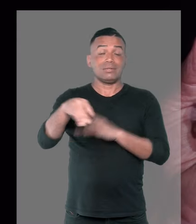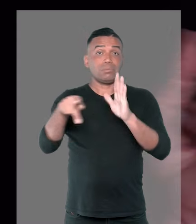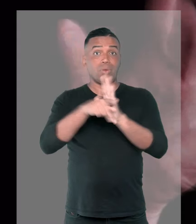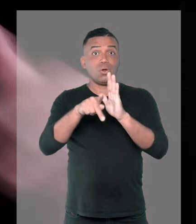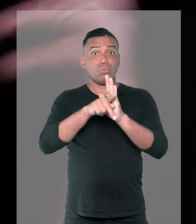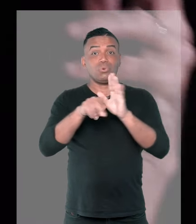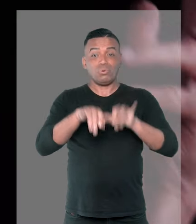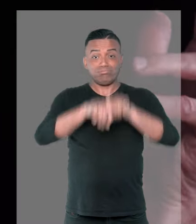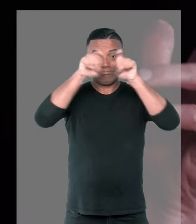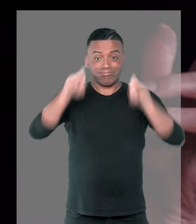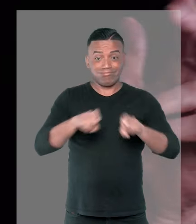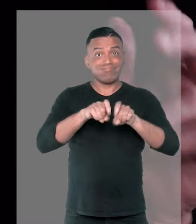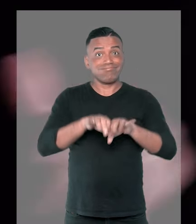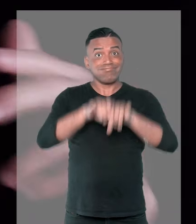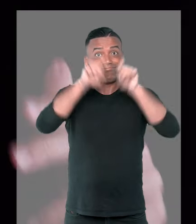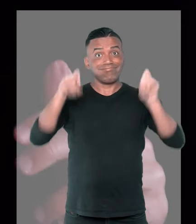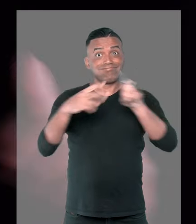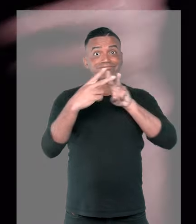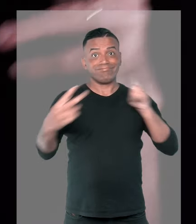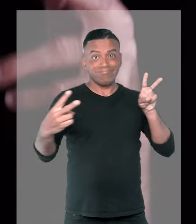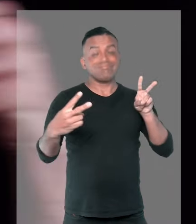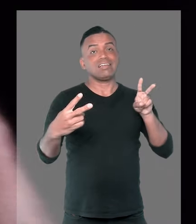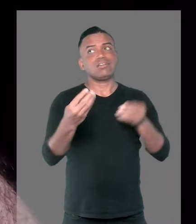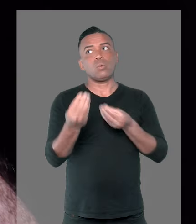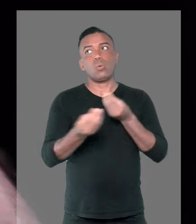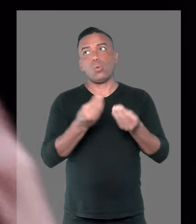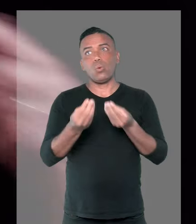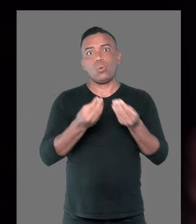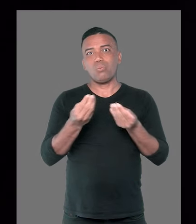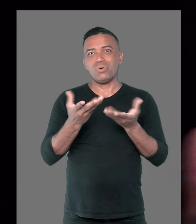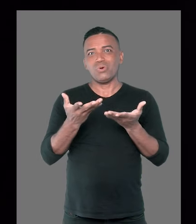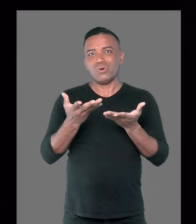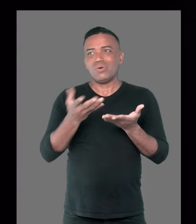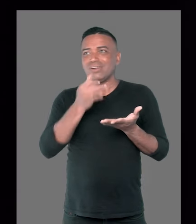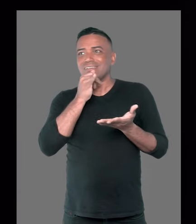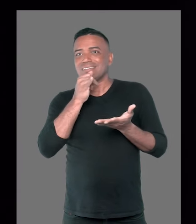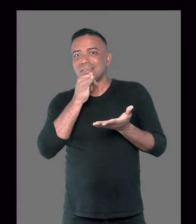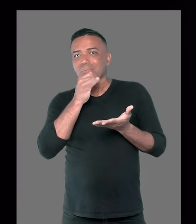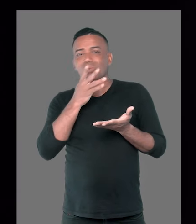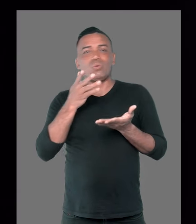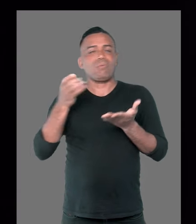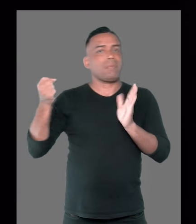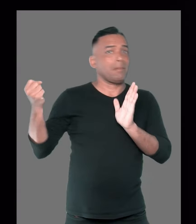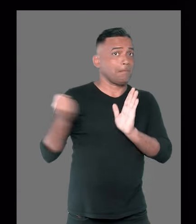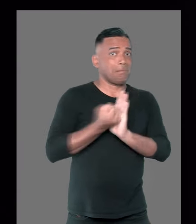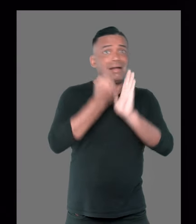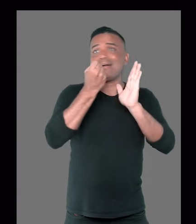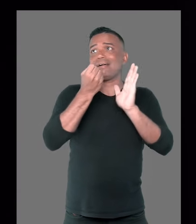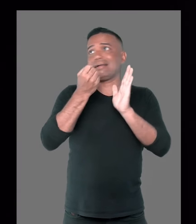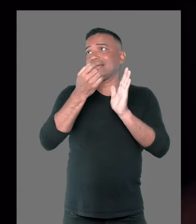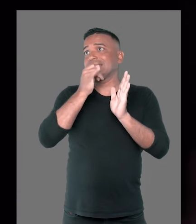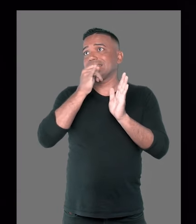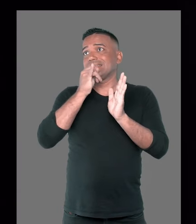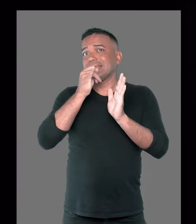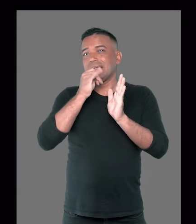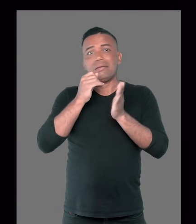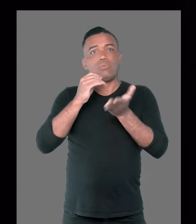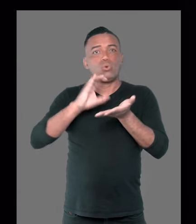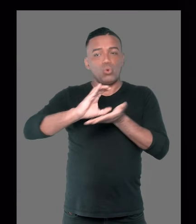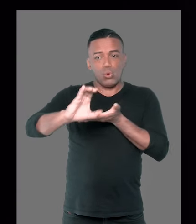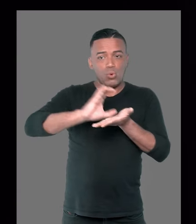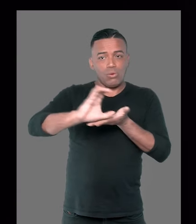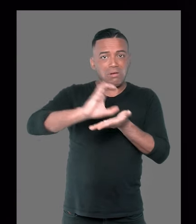computação providas os dois né como serviço o que zera o o custo de